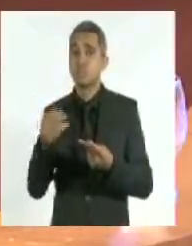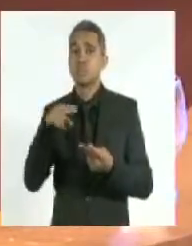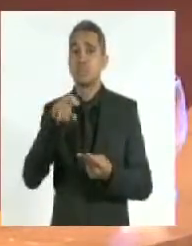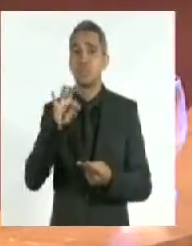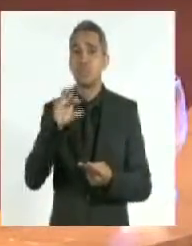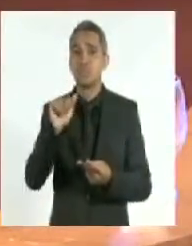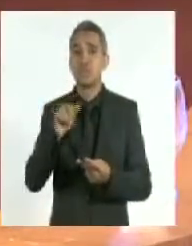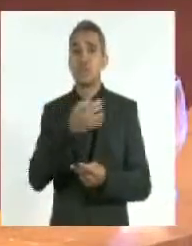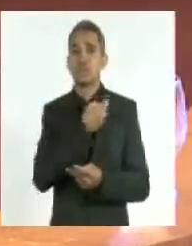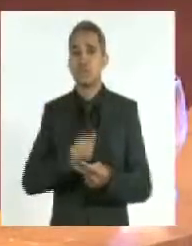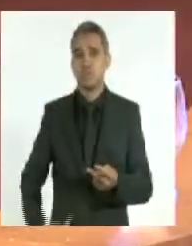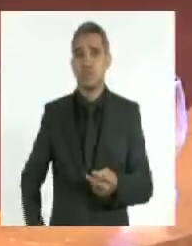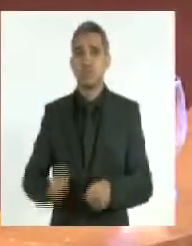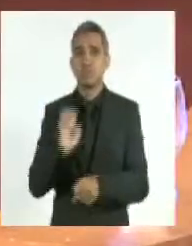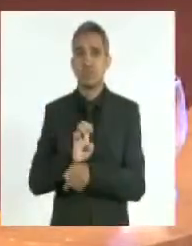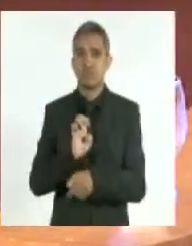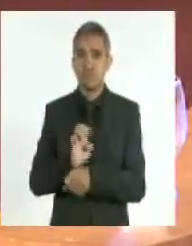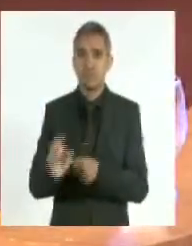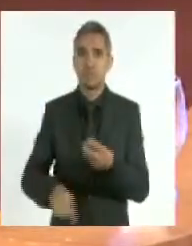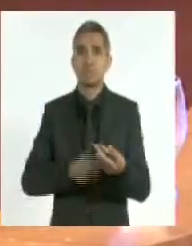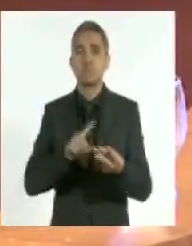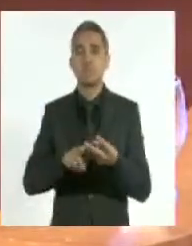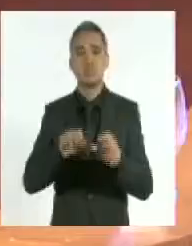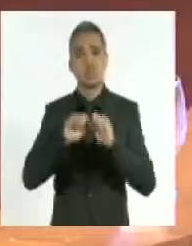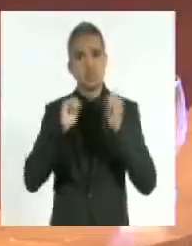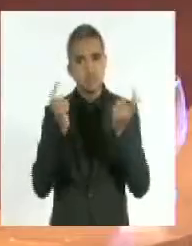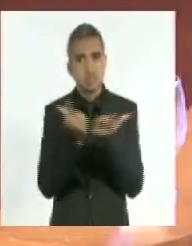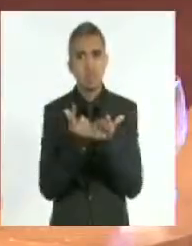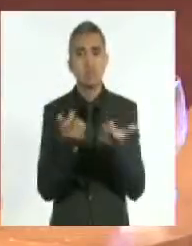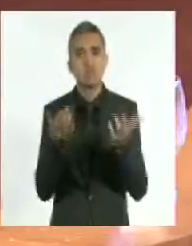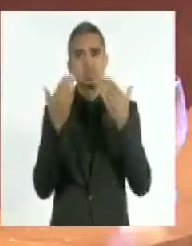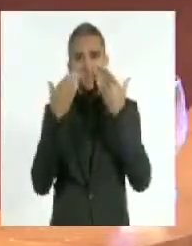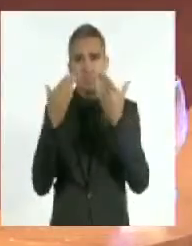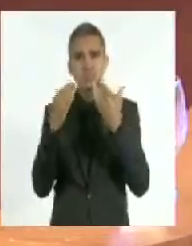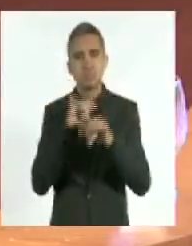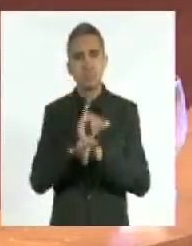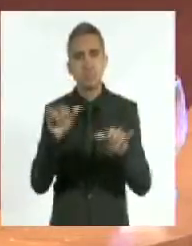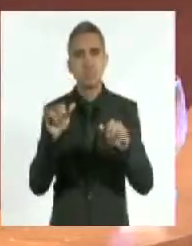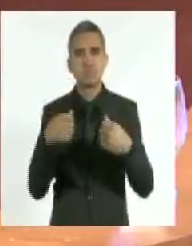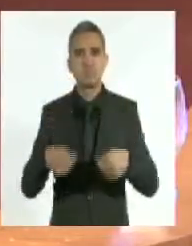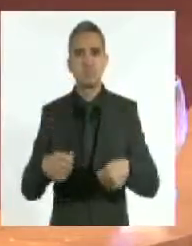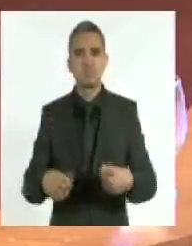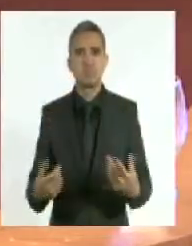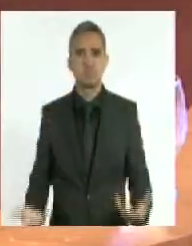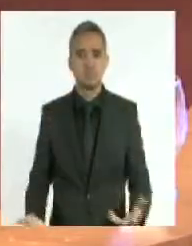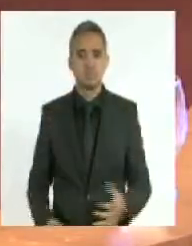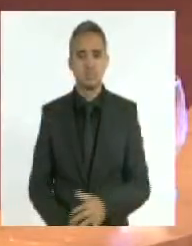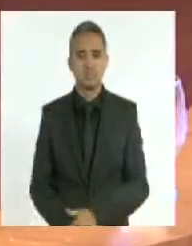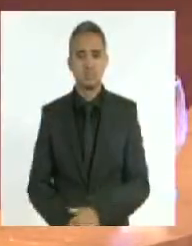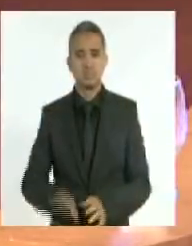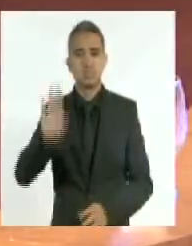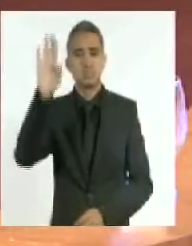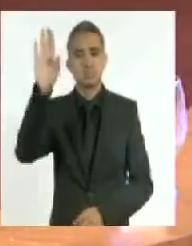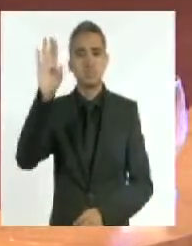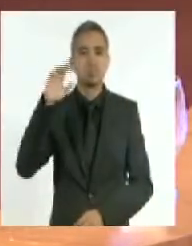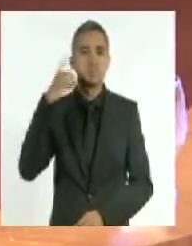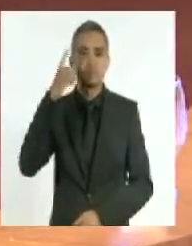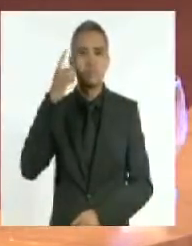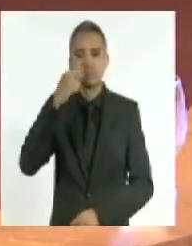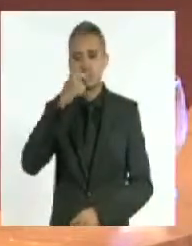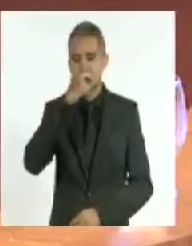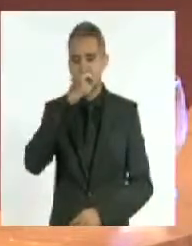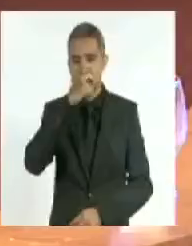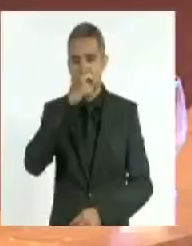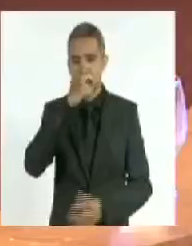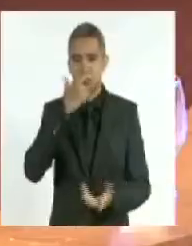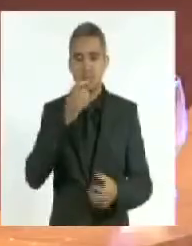nota da Assembleia, senhor presidente, em relação a isso. Permita uma parte, novo deputado César Pires. O Estado do Maranhão deu